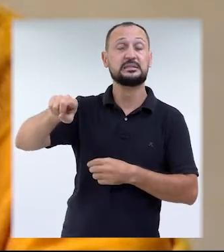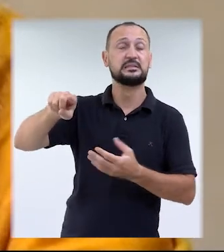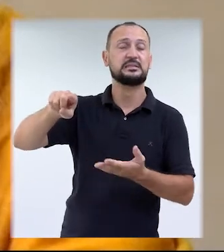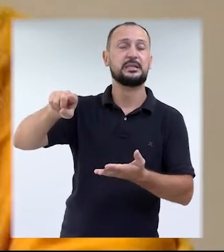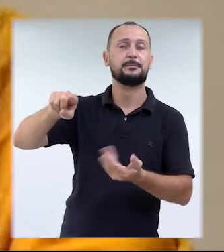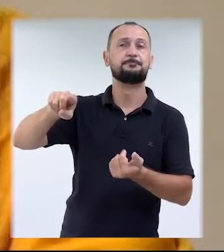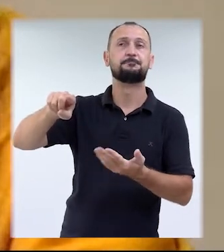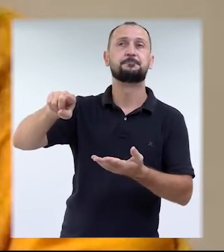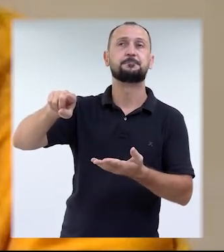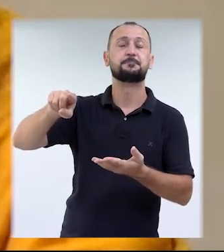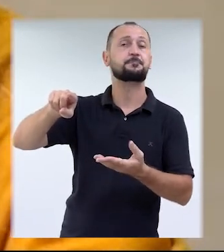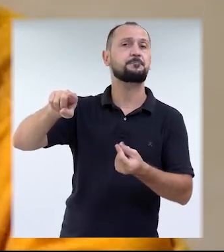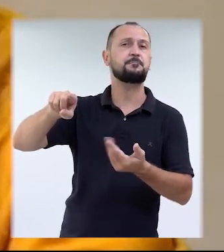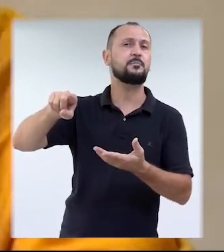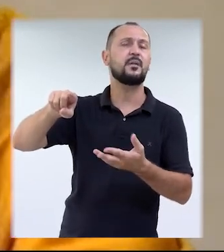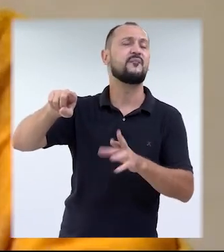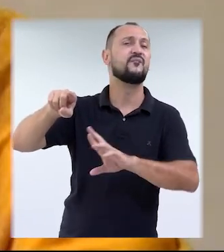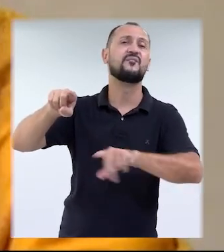trazem